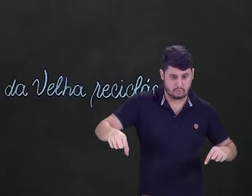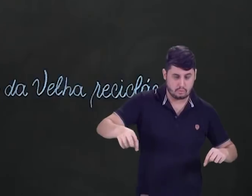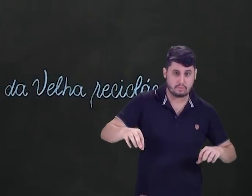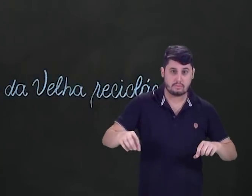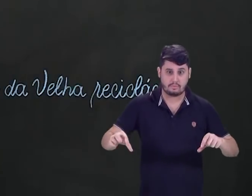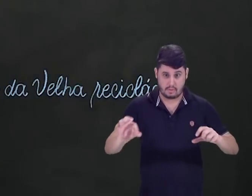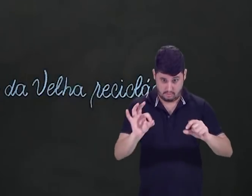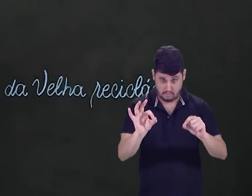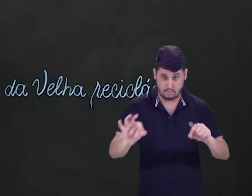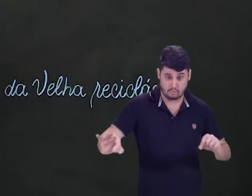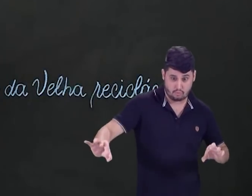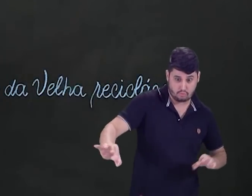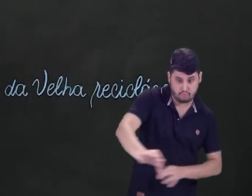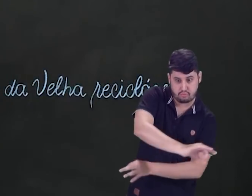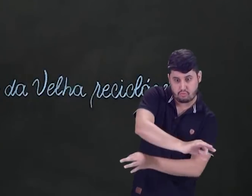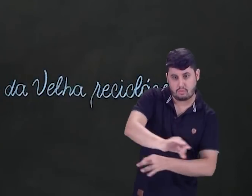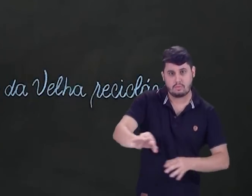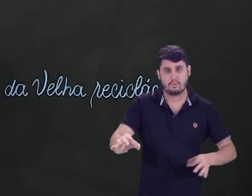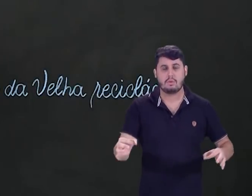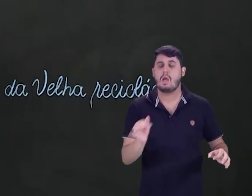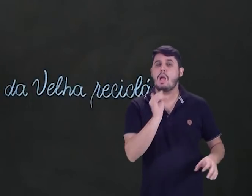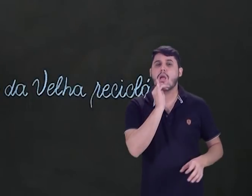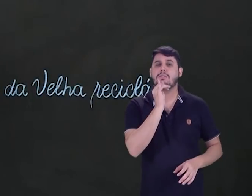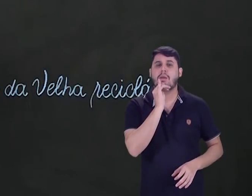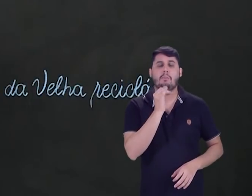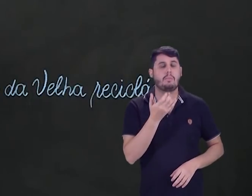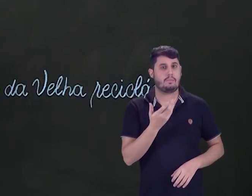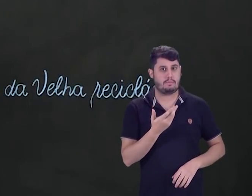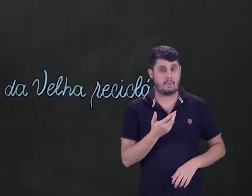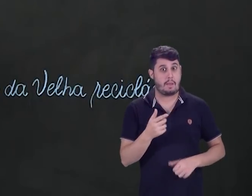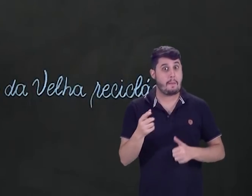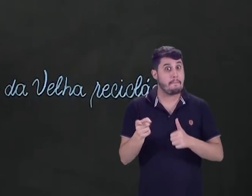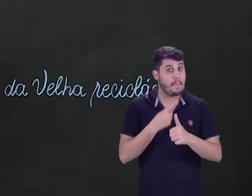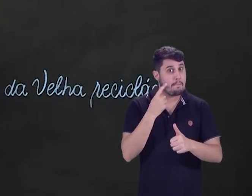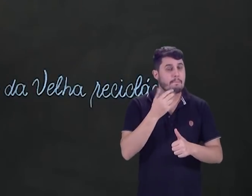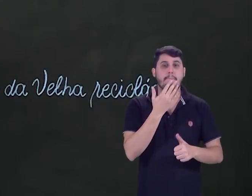exemplo, a minha primeira tampinha vai ser a tampinha branca aqui.